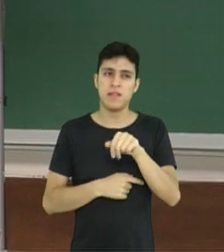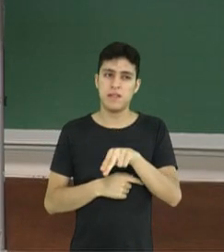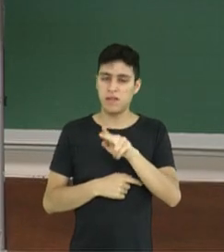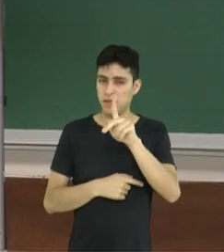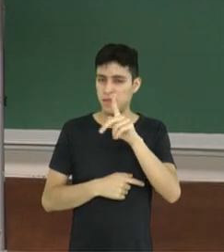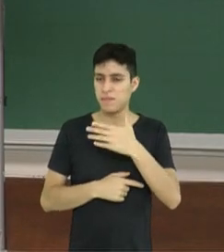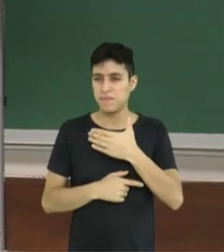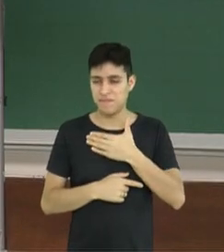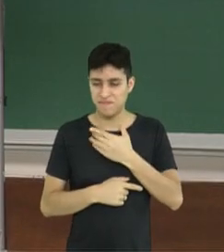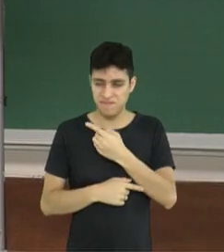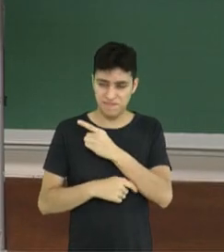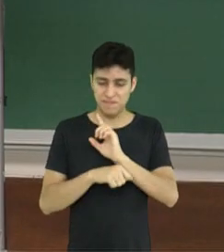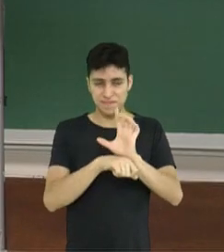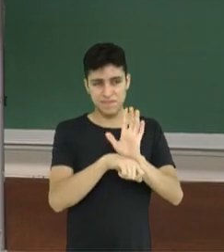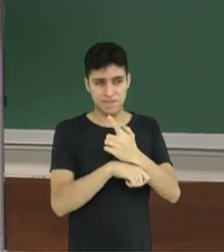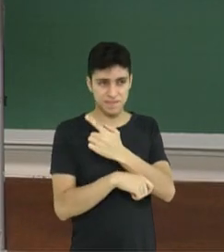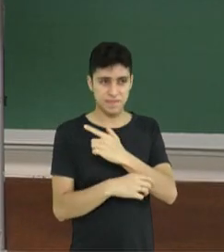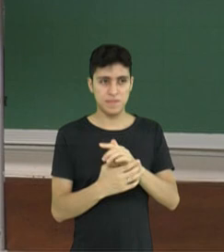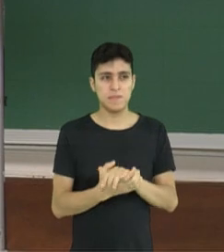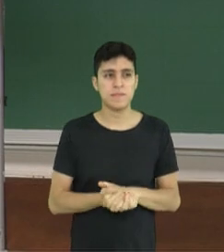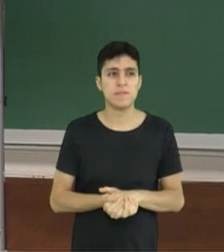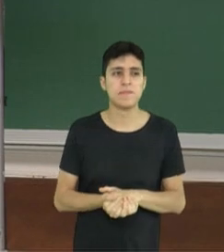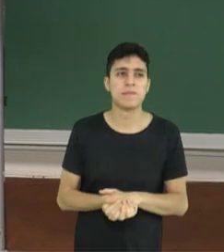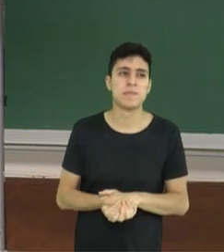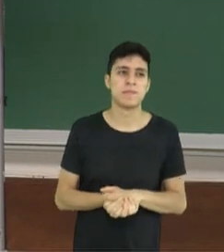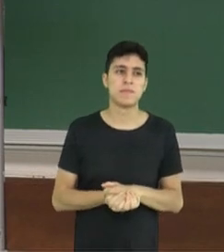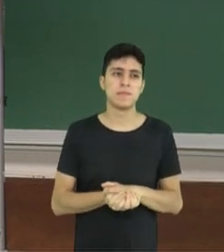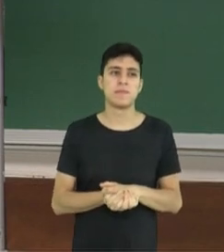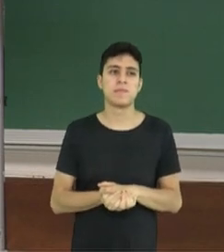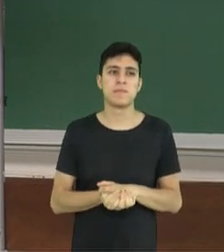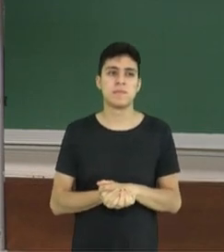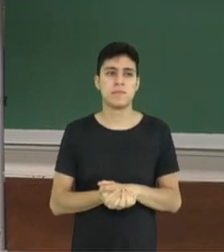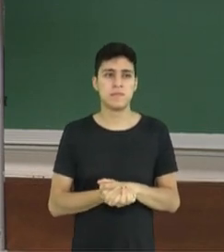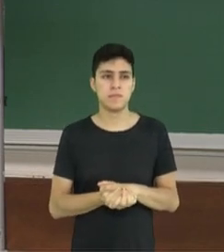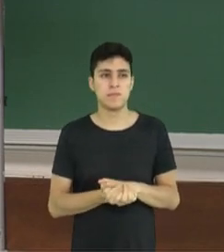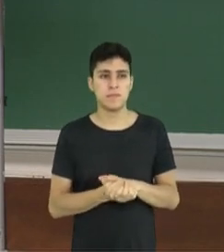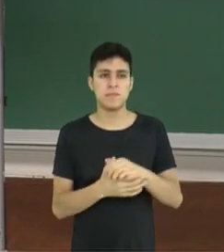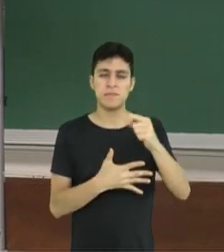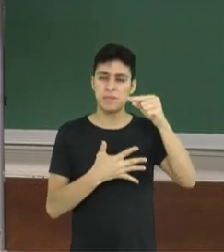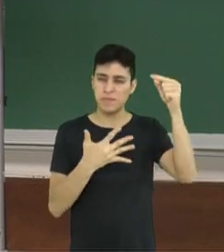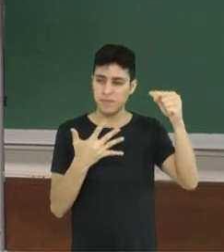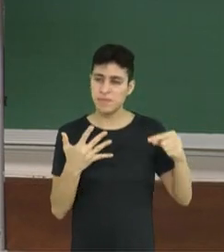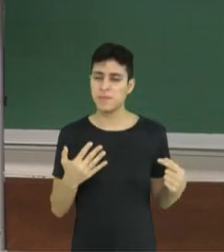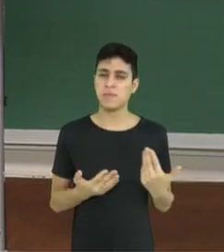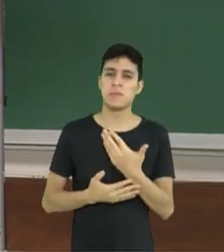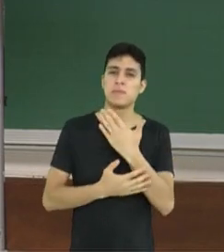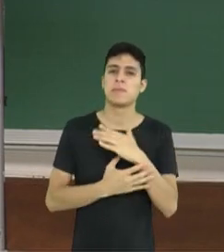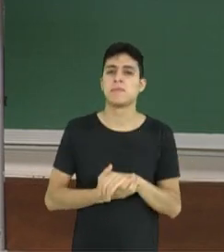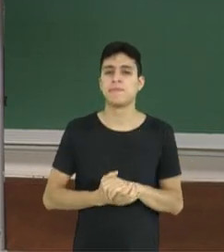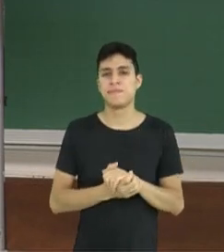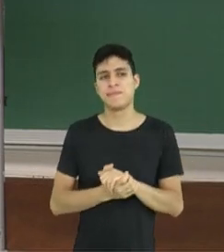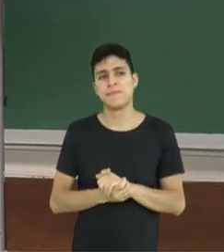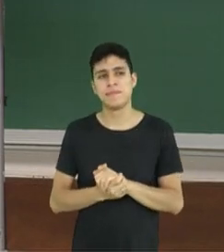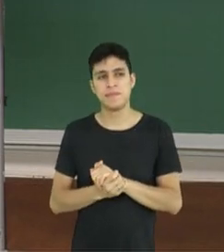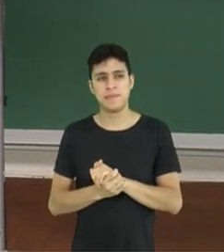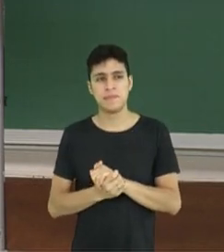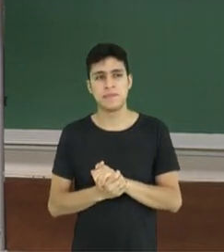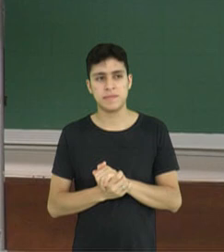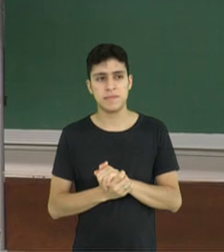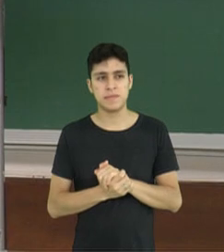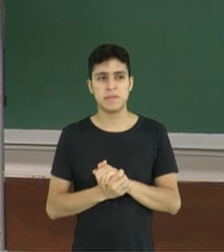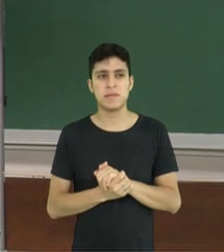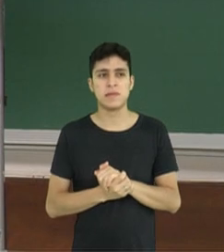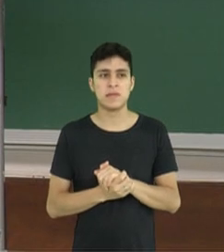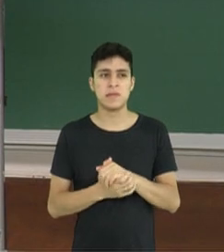adoro adoro Metrópole é sensacional vejo né o jogador de gol do toma abuse o Vampiro O